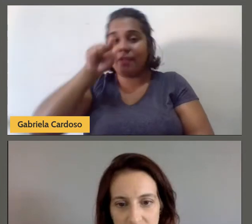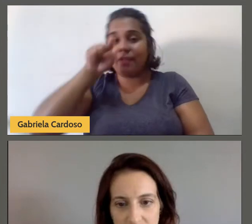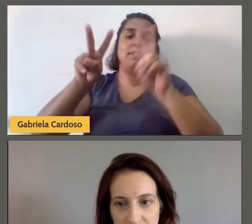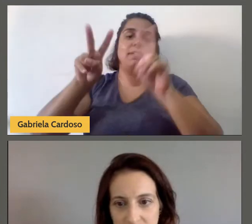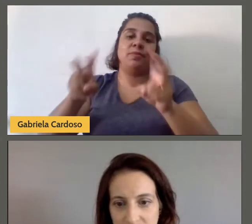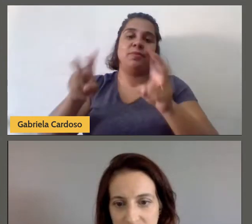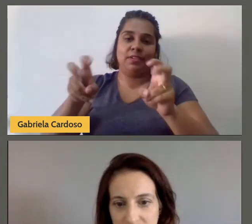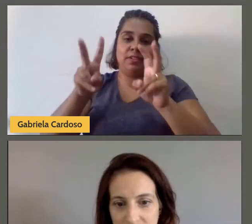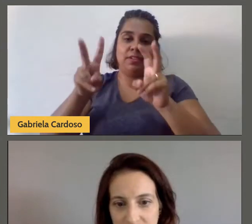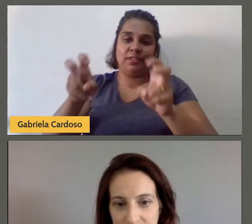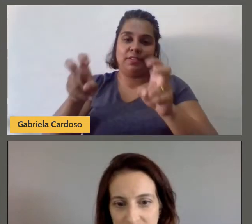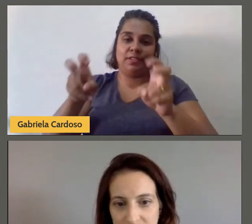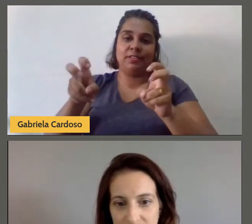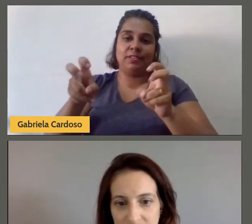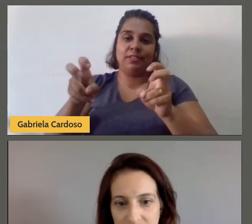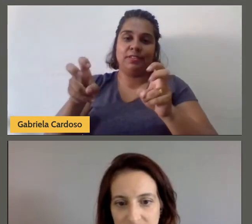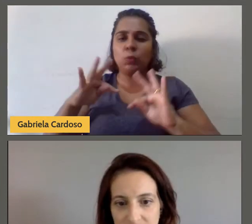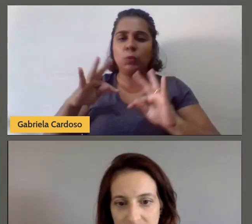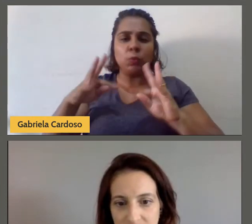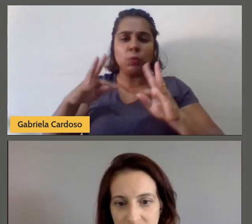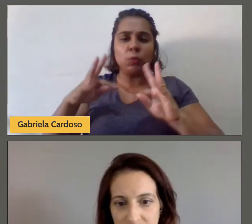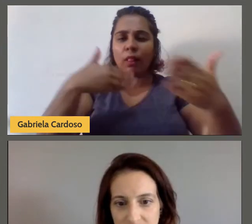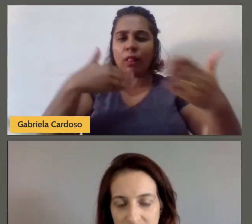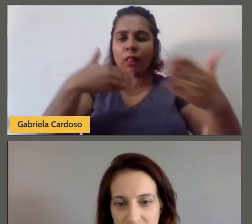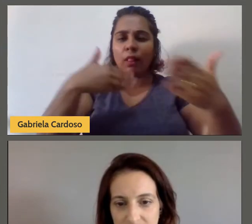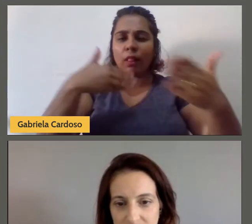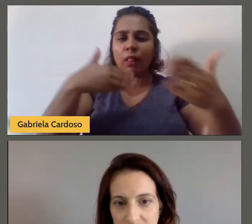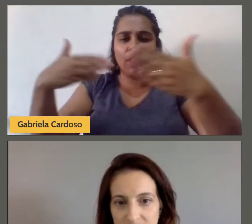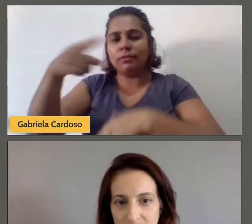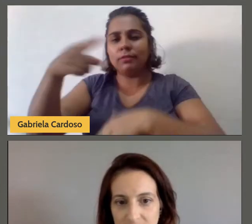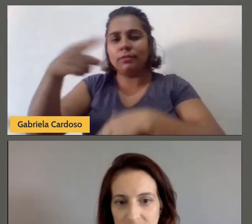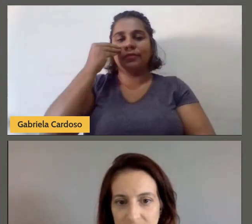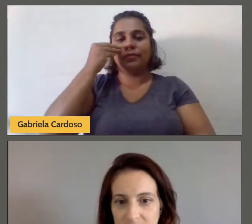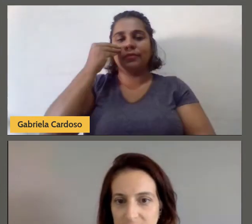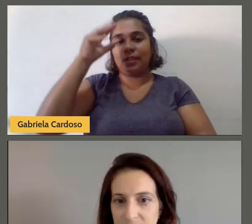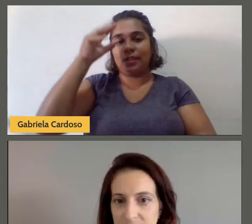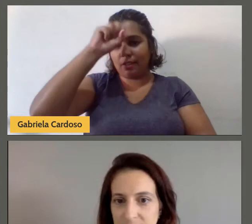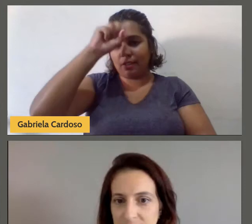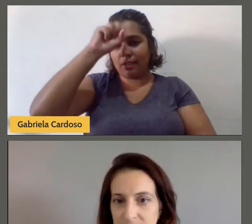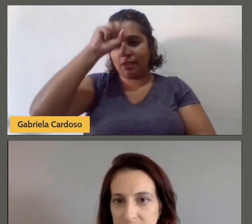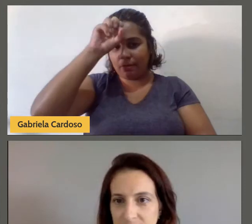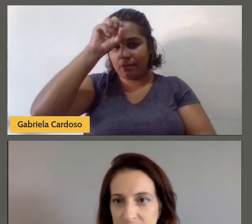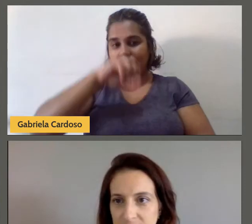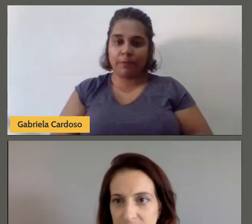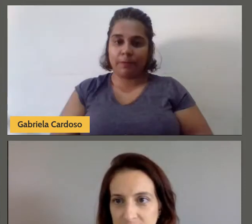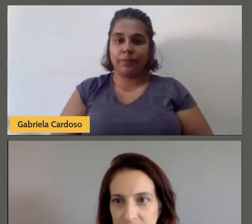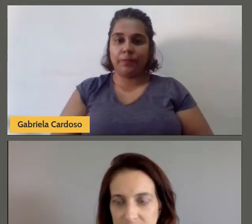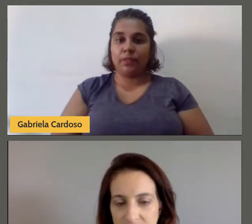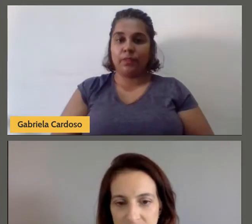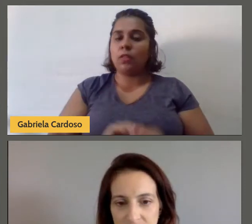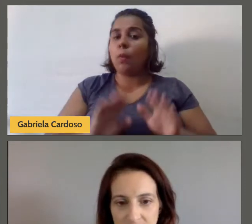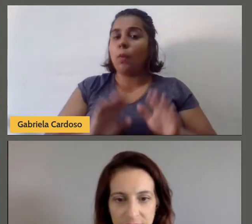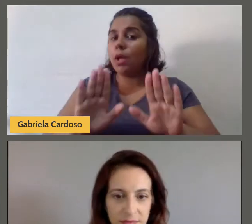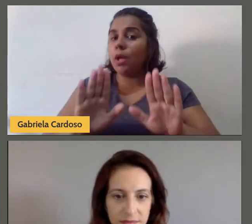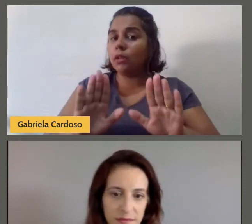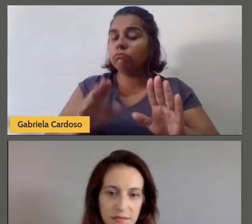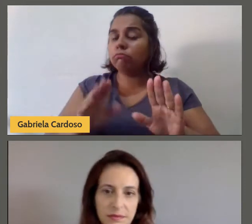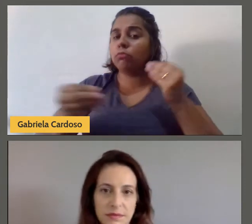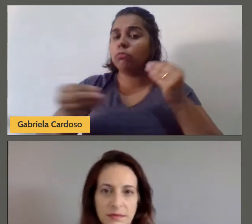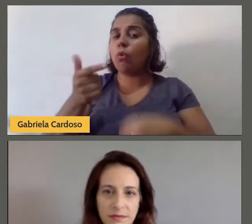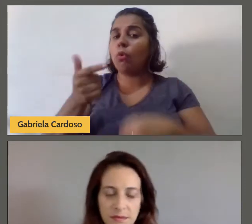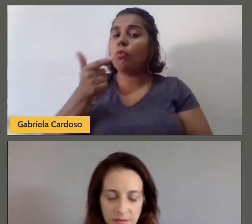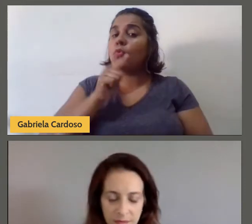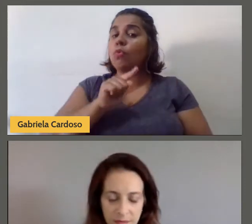nossos bate-papos, como que a gente conseguiria, no nosso dia a dia, assim, dar mais oportunidades para essas pessoas, além de,